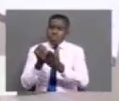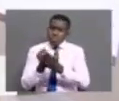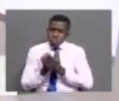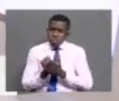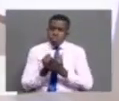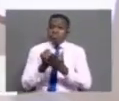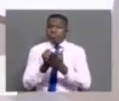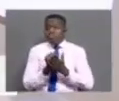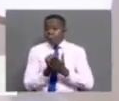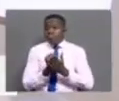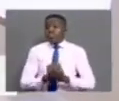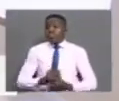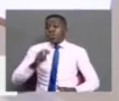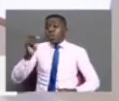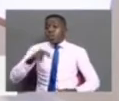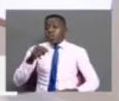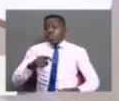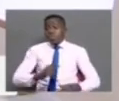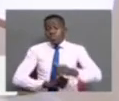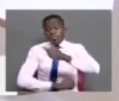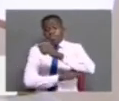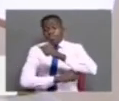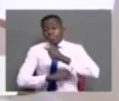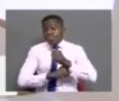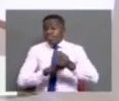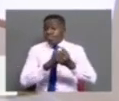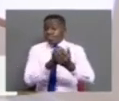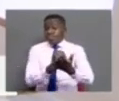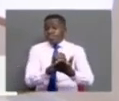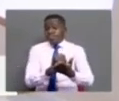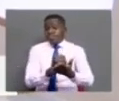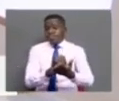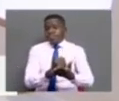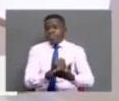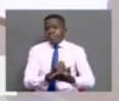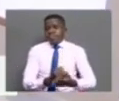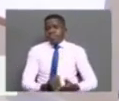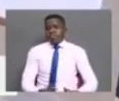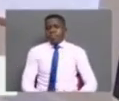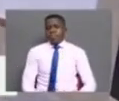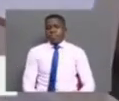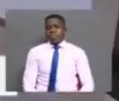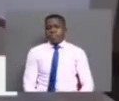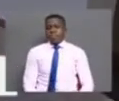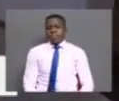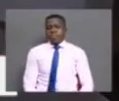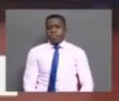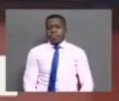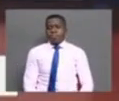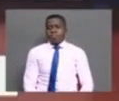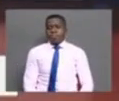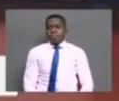a assistir no sentido de prestar algum tipo de insistência e